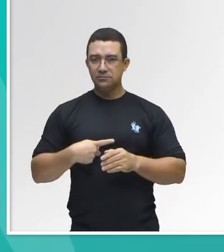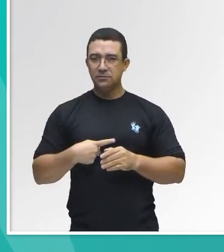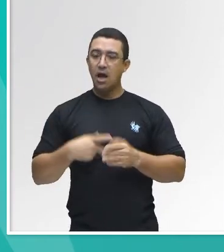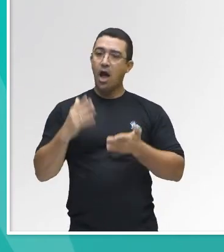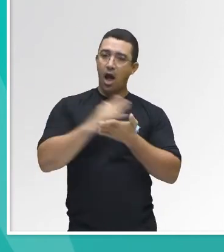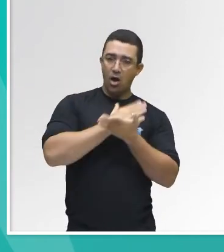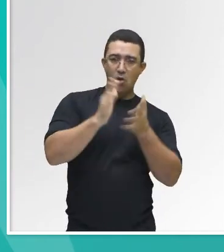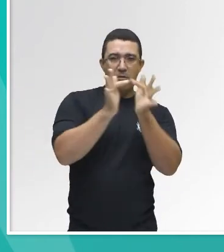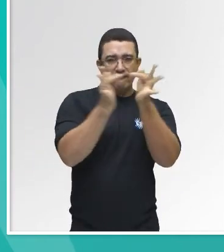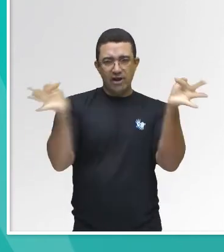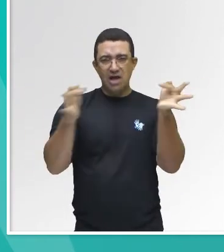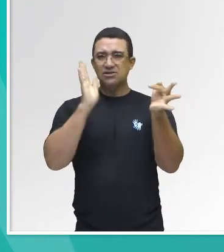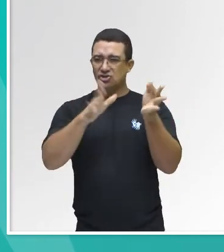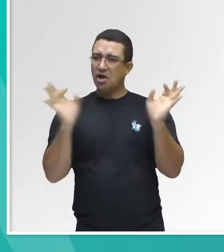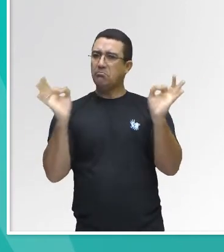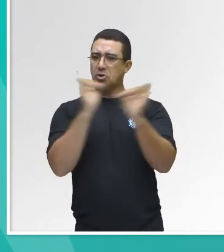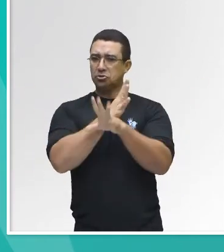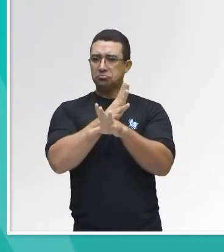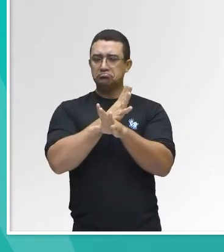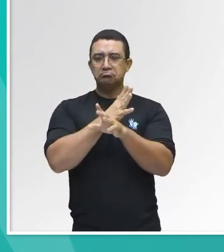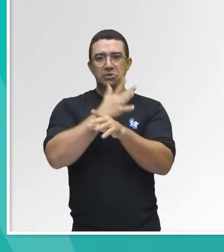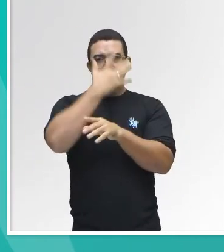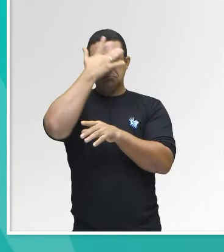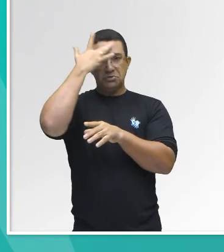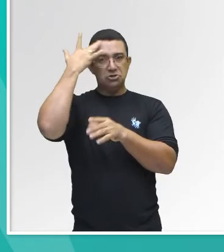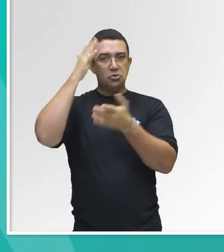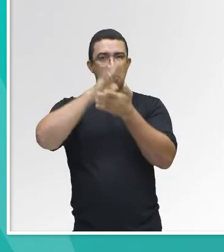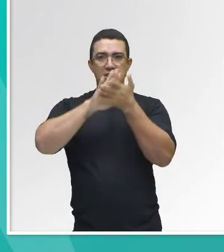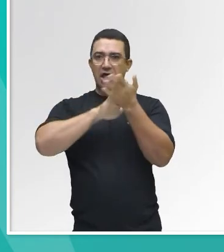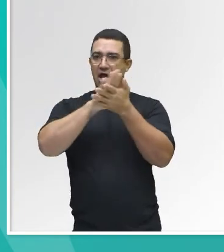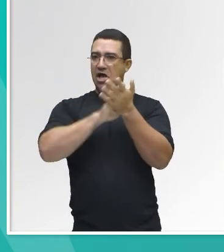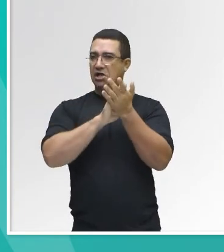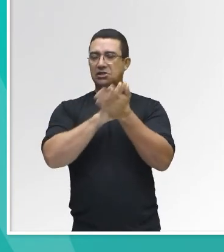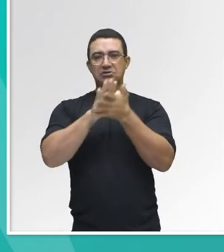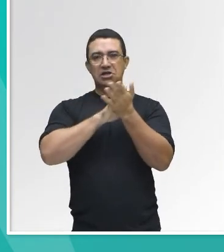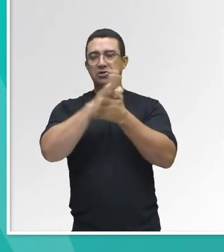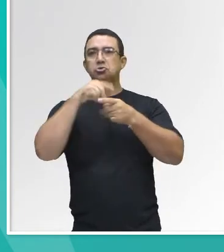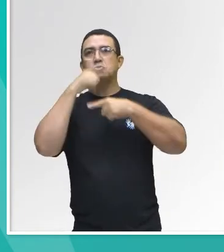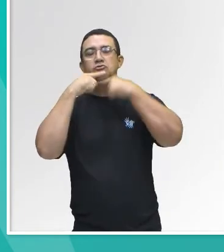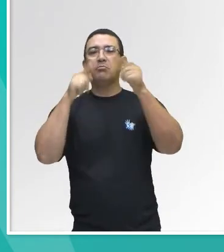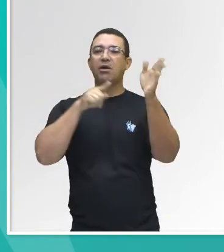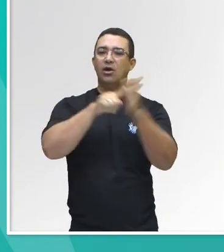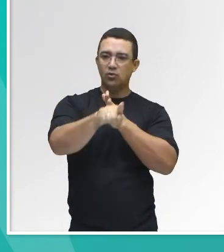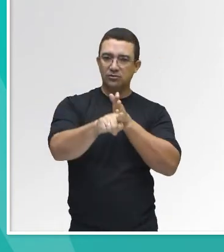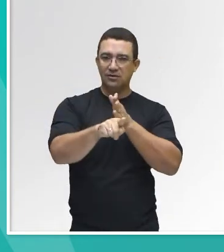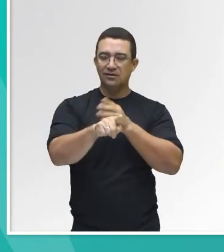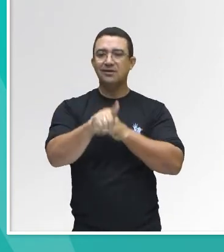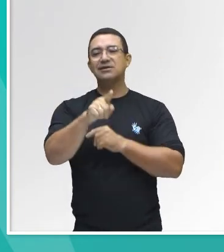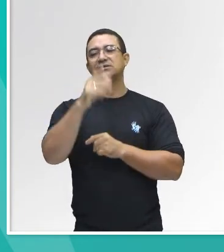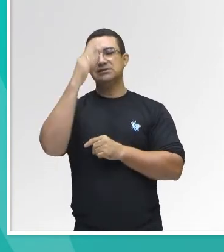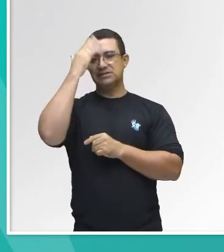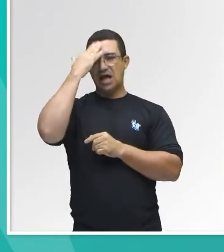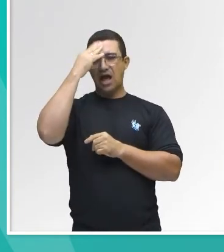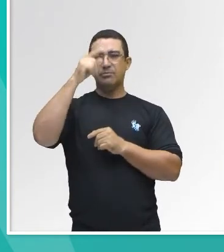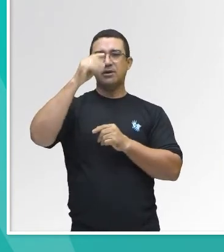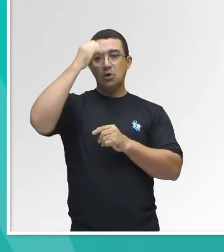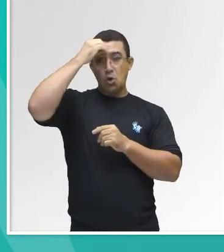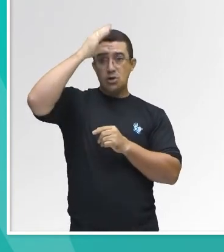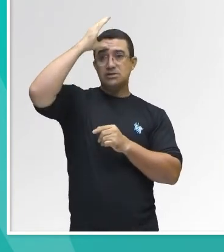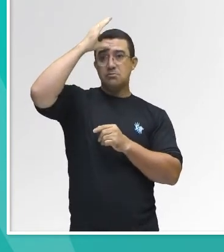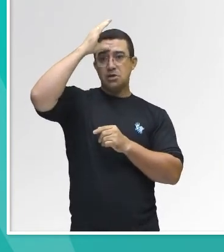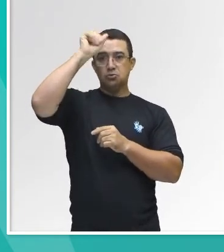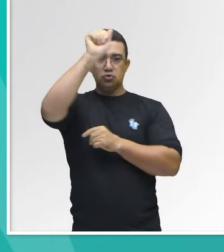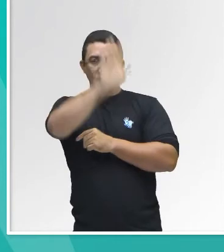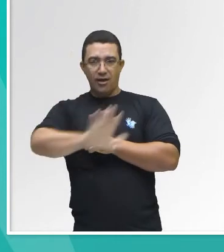frases hechas que nadie questiona, né? Aqui no caso a gente já está percebendo que é o conhecimento geral, a experiência